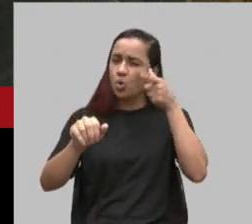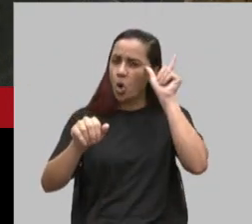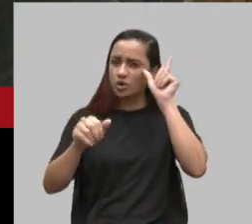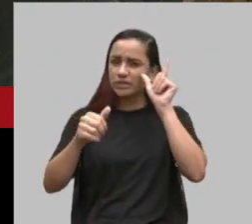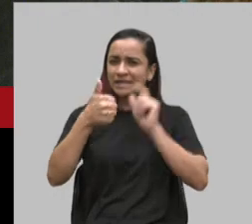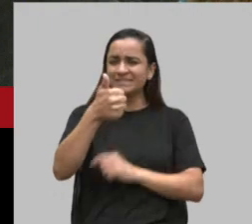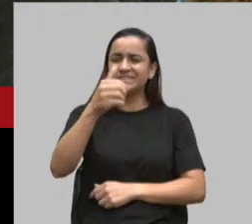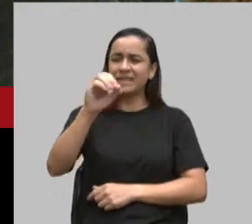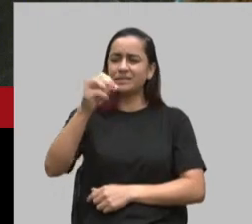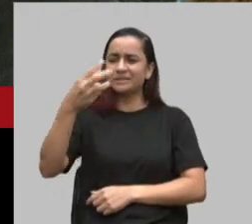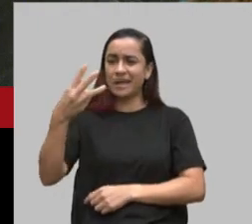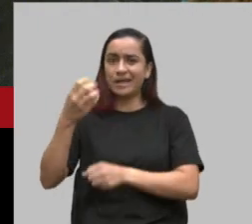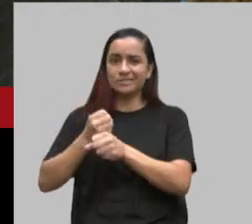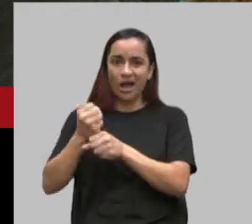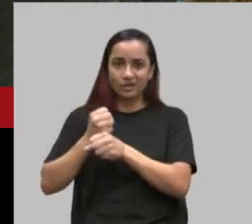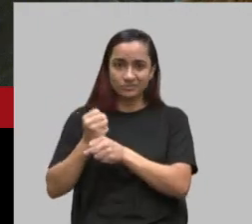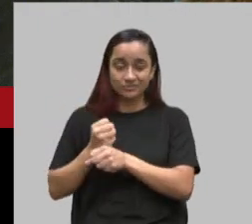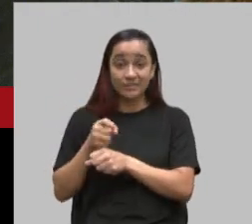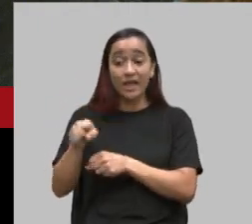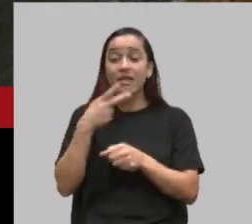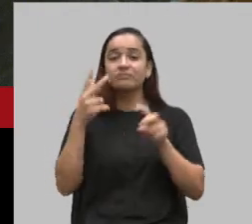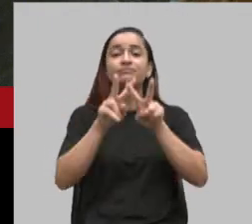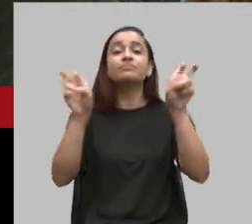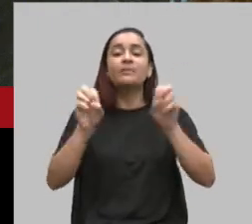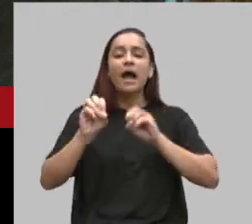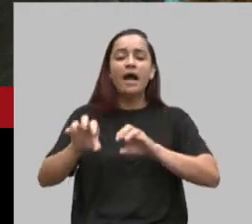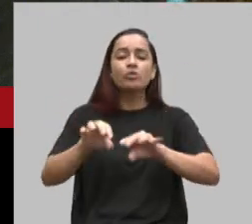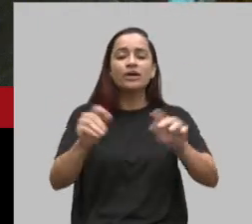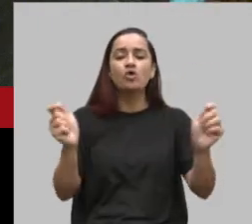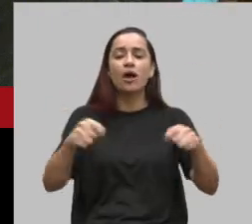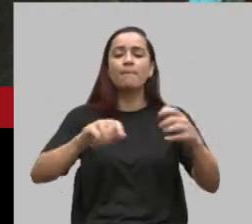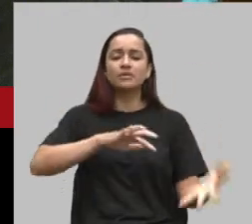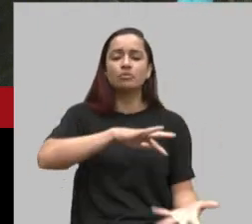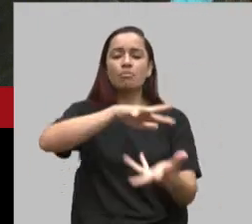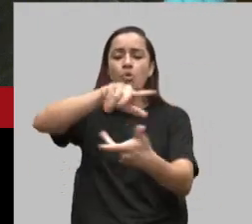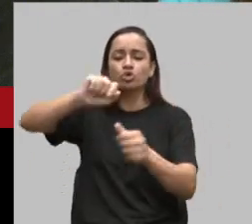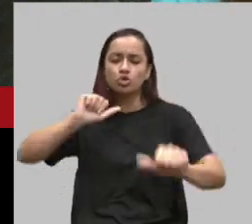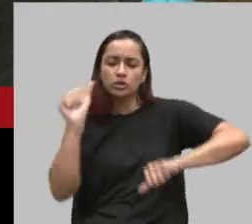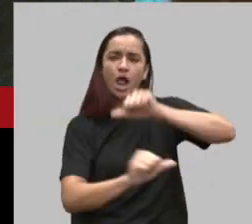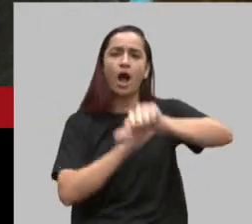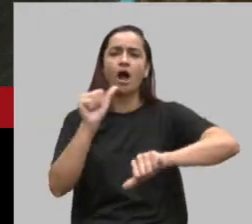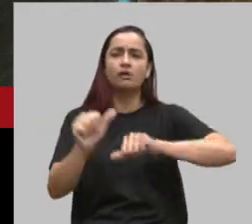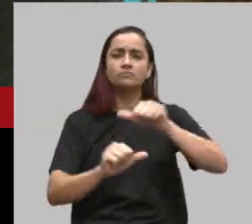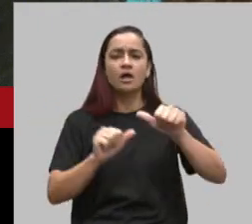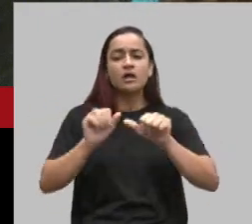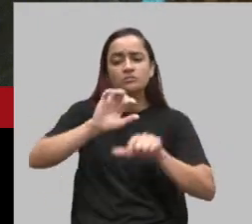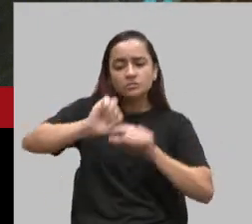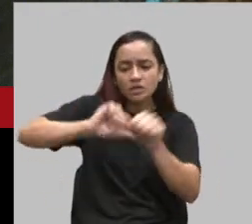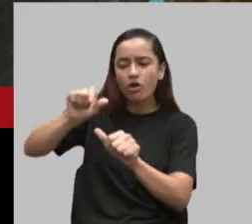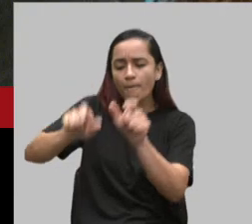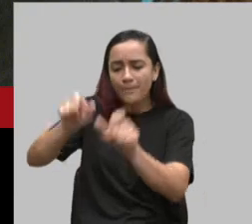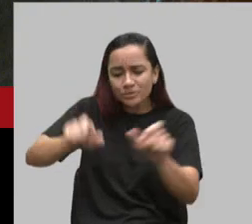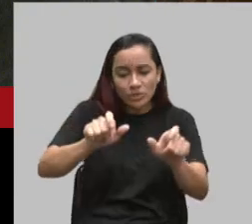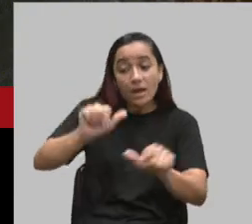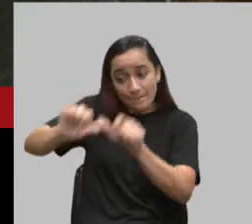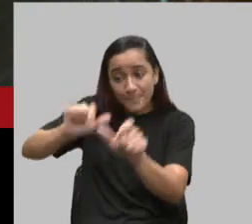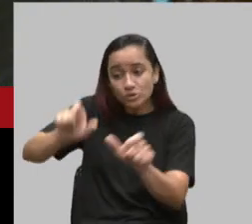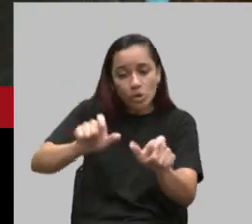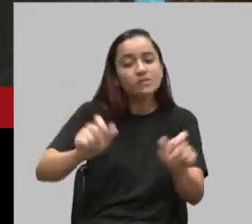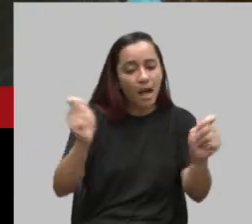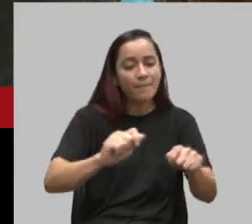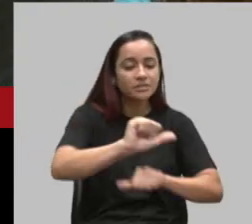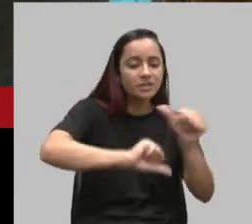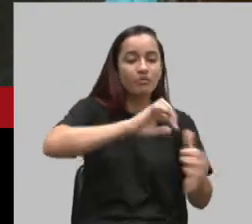nascimento e que ele diz que a educação não transforma o mundo educação transforma as pessoas e as pessoas transformam o mundo e a juventude tem potencial para